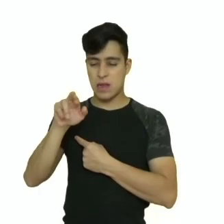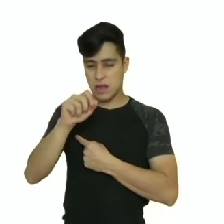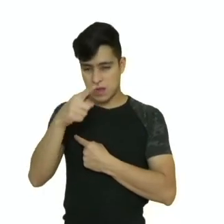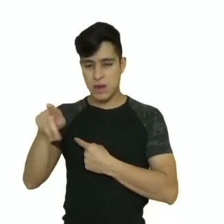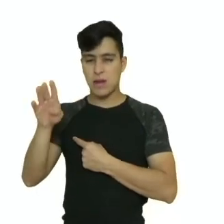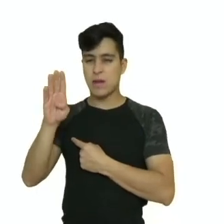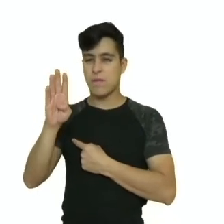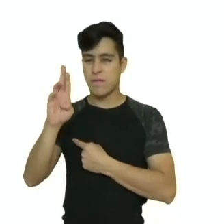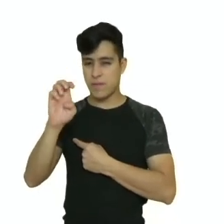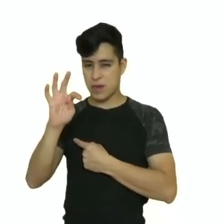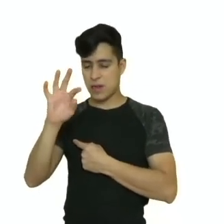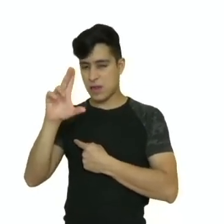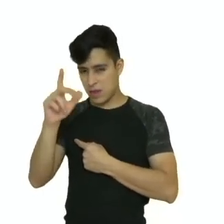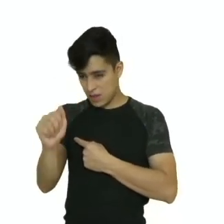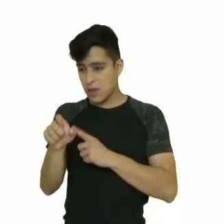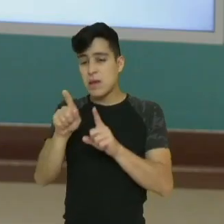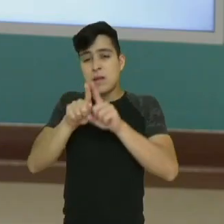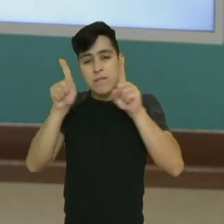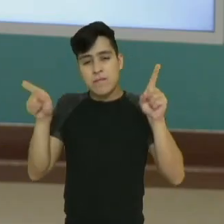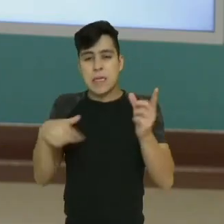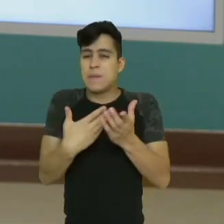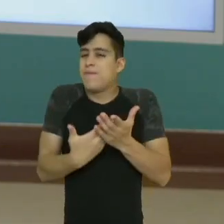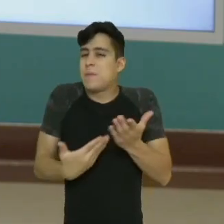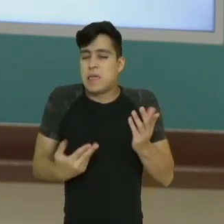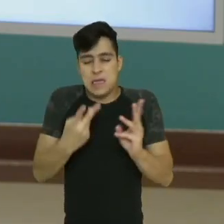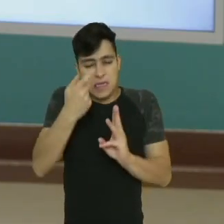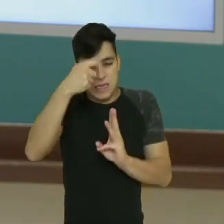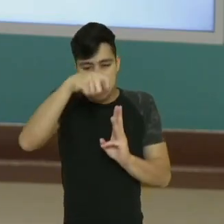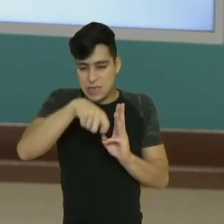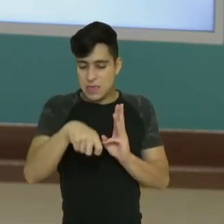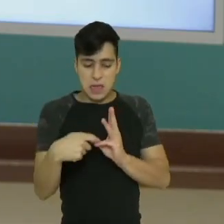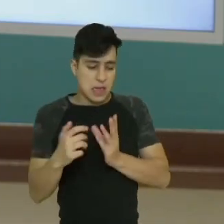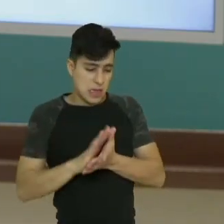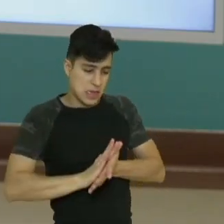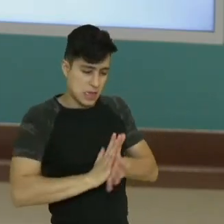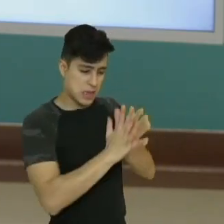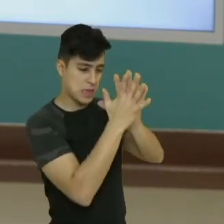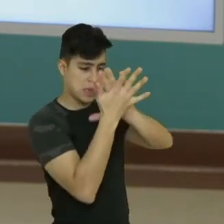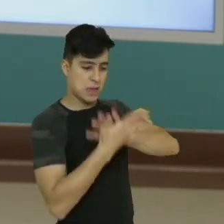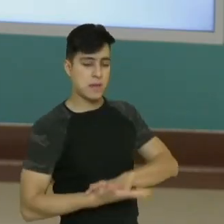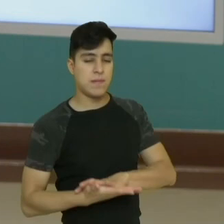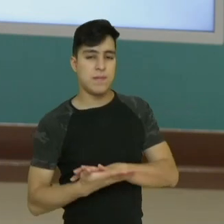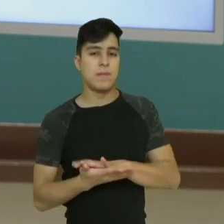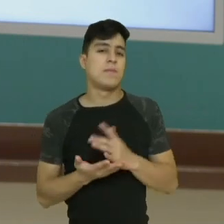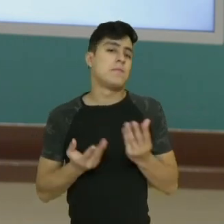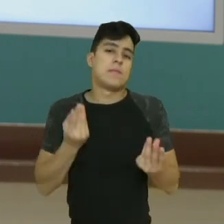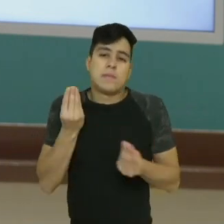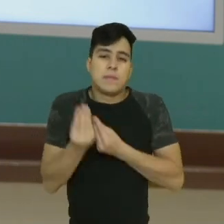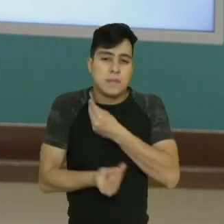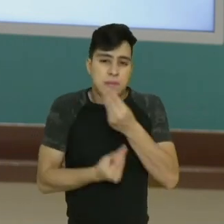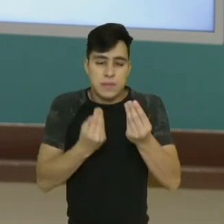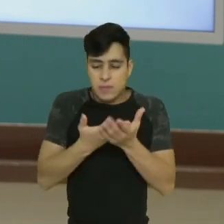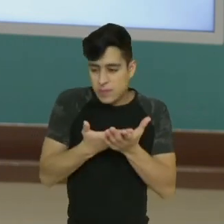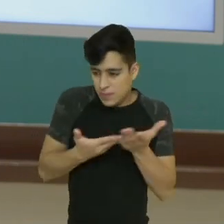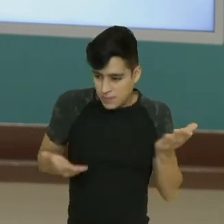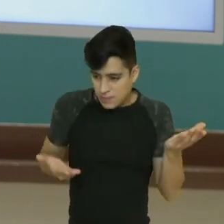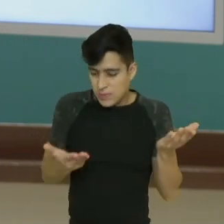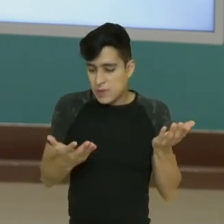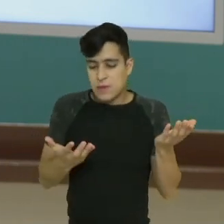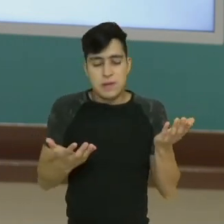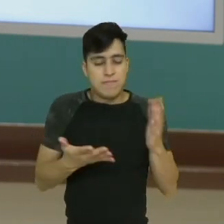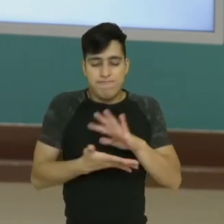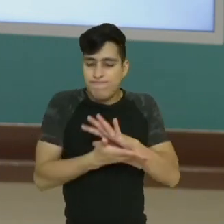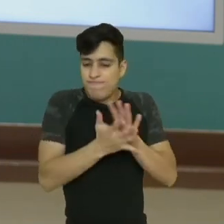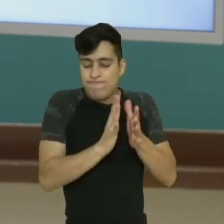Grã-Bretanha, né? Só que acabou perdendo em pouco tempo, né? Perdeu a guerra aí e acabou sendo derrotado de forma humilhante,